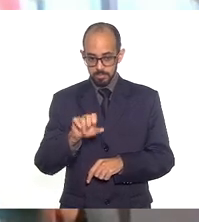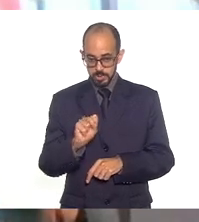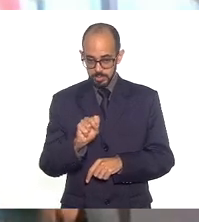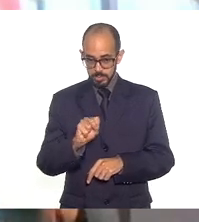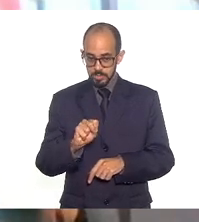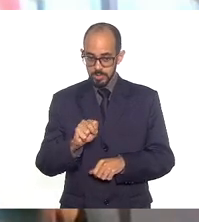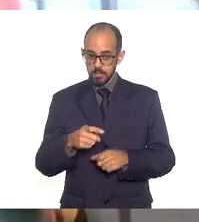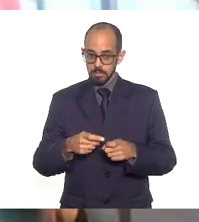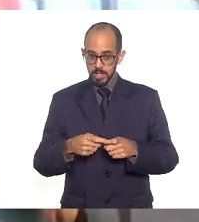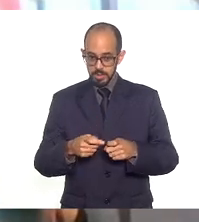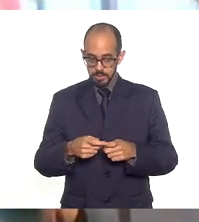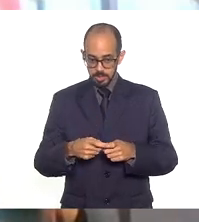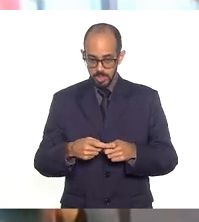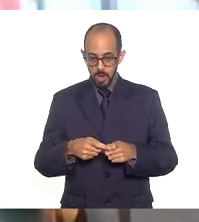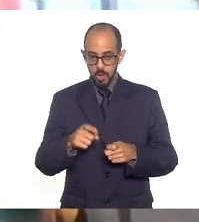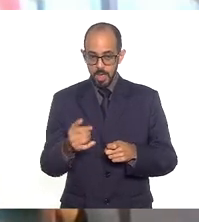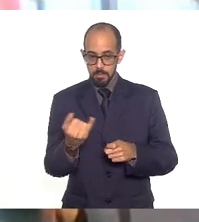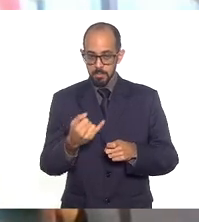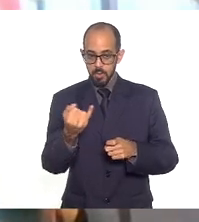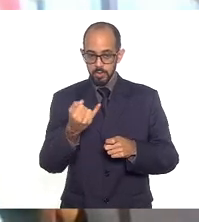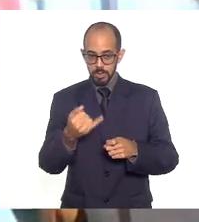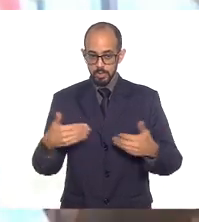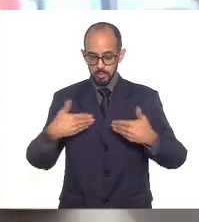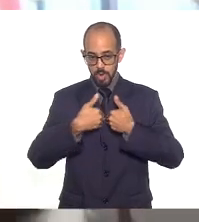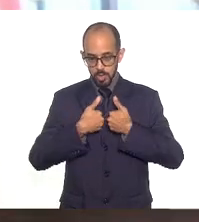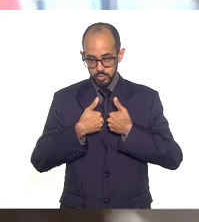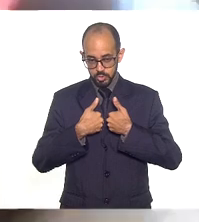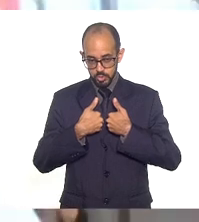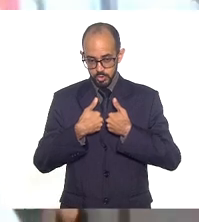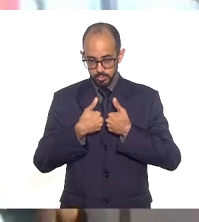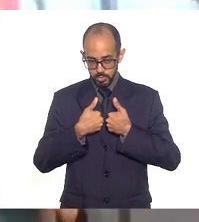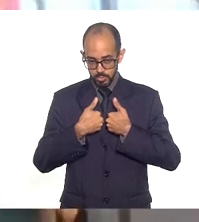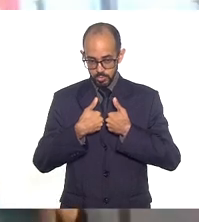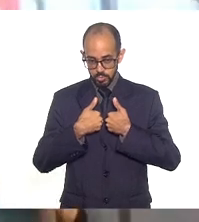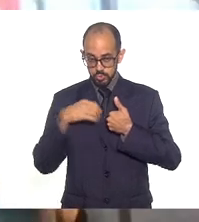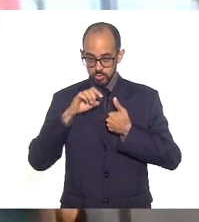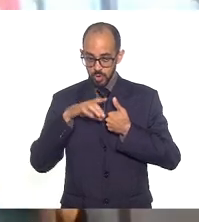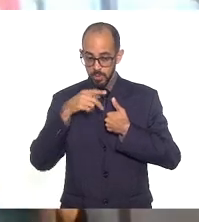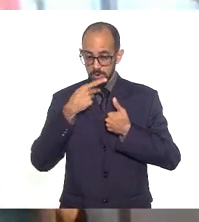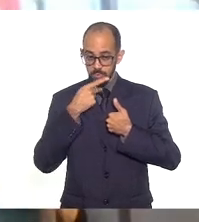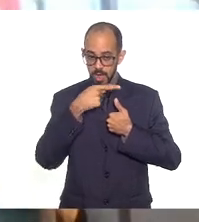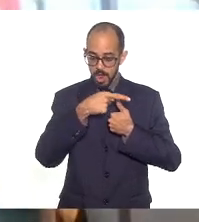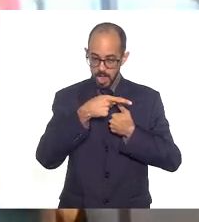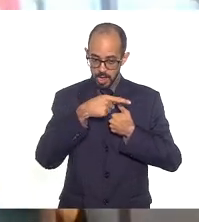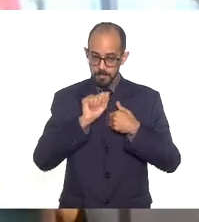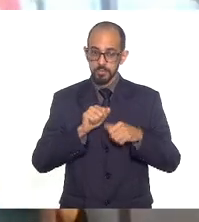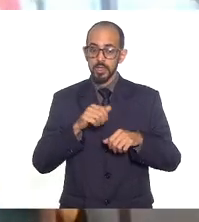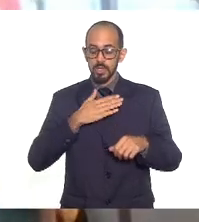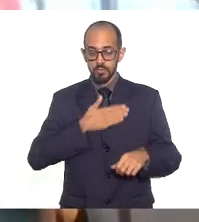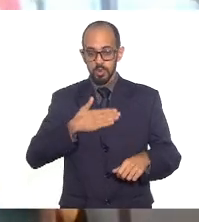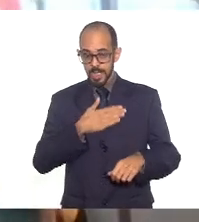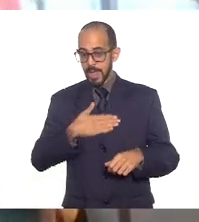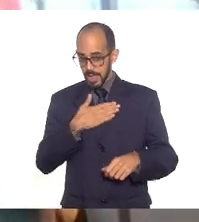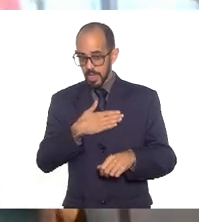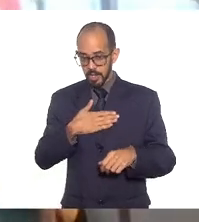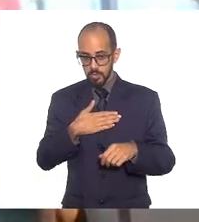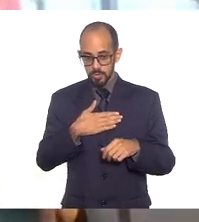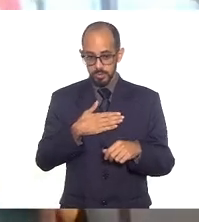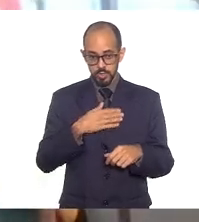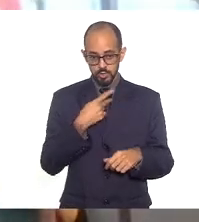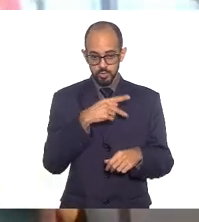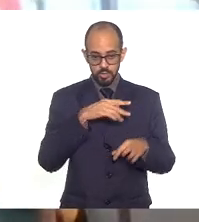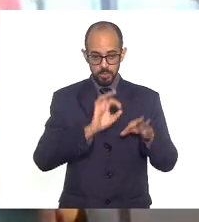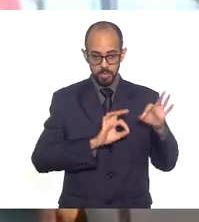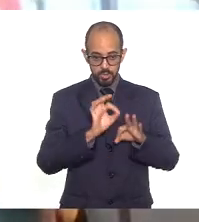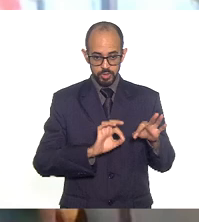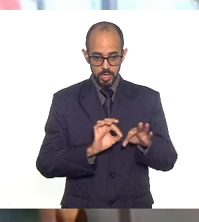no tratamento do autismo. Só para constar. Eu fico contente de você estar com projetos na área da